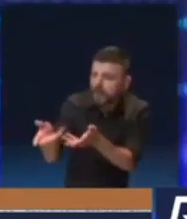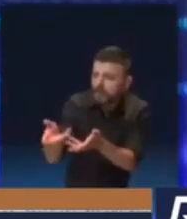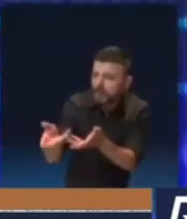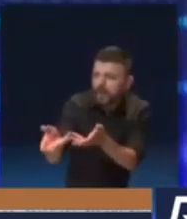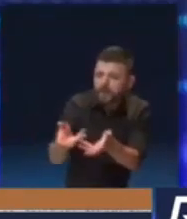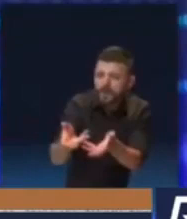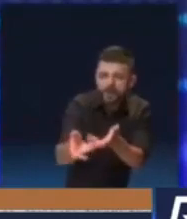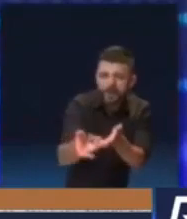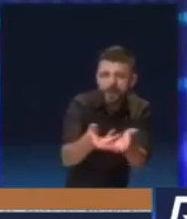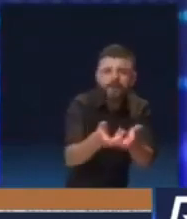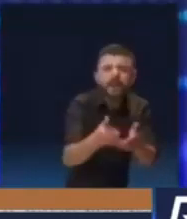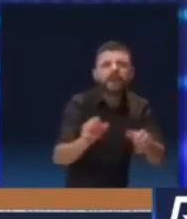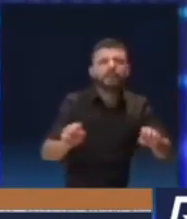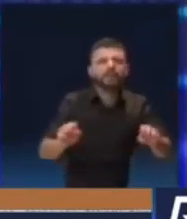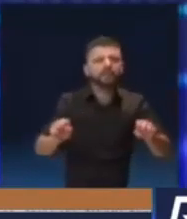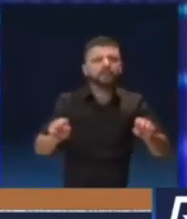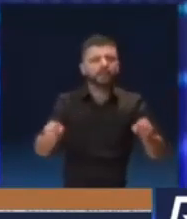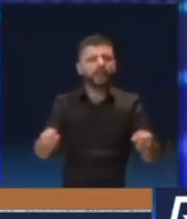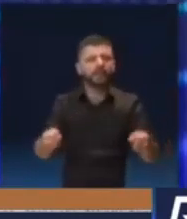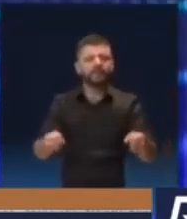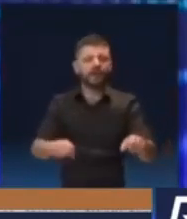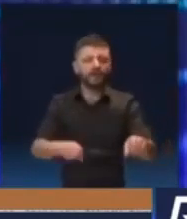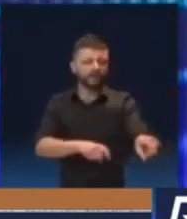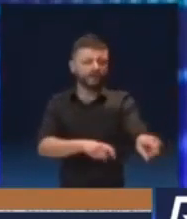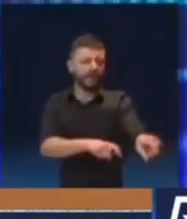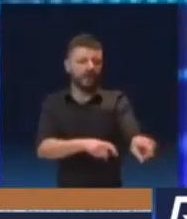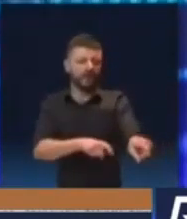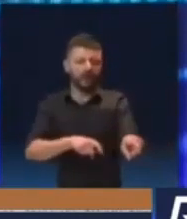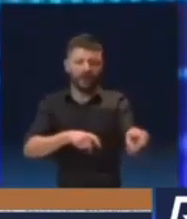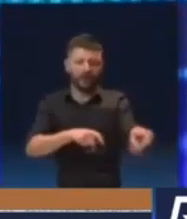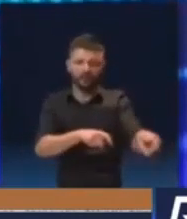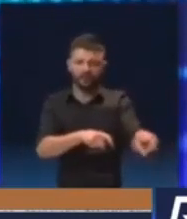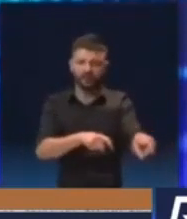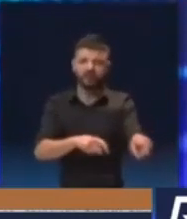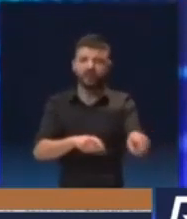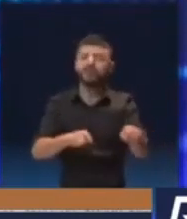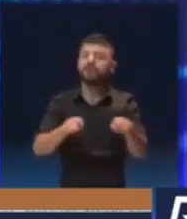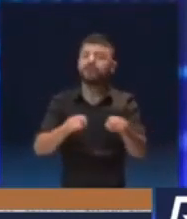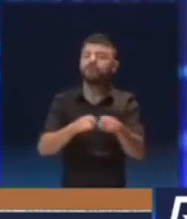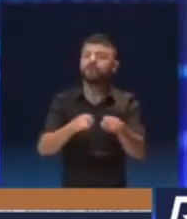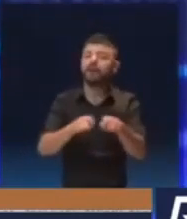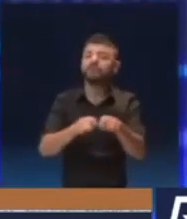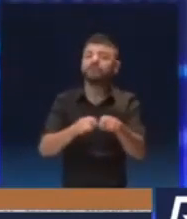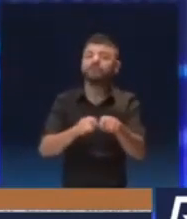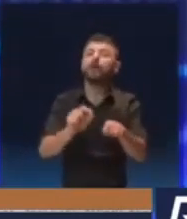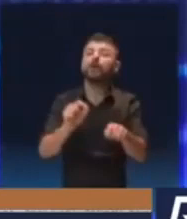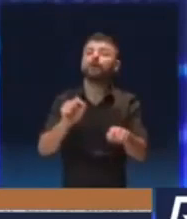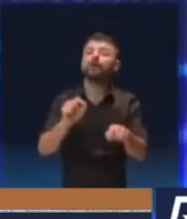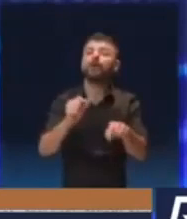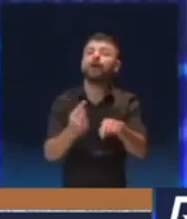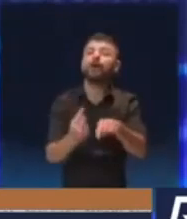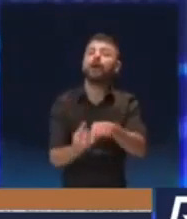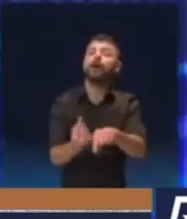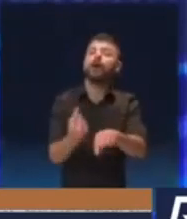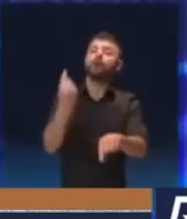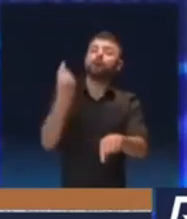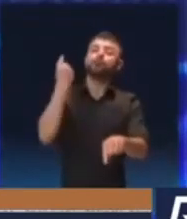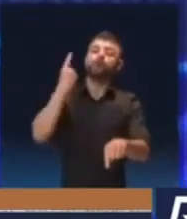Júnior. Mas isso não pega, porque o nome já está muito forte. Aí o Requião se aproveitou disso e diz: o meu